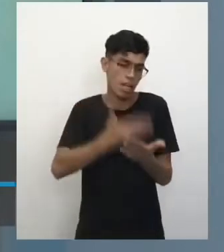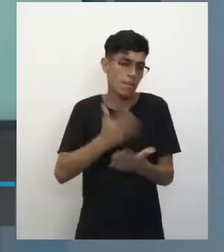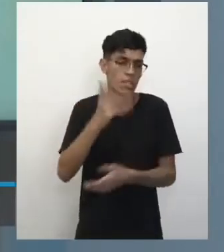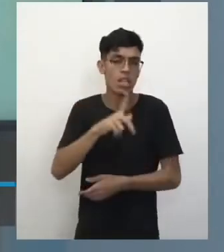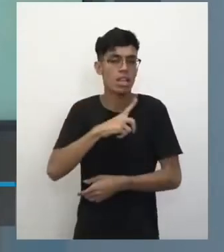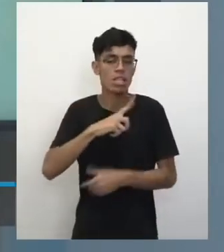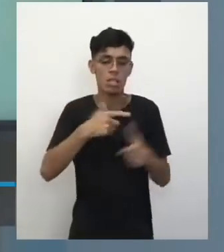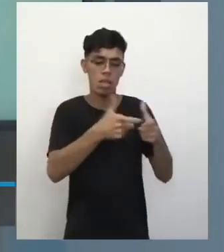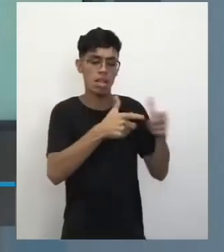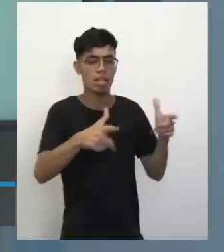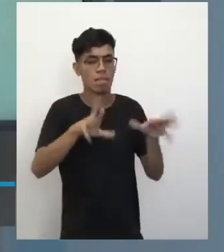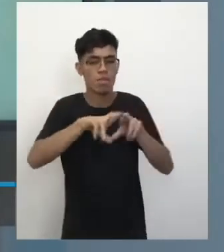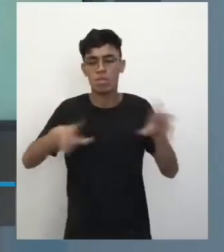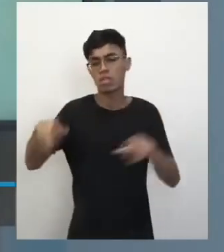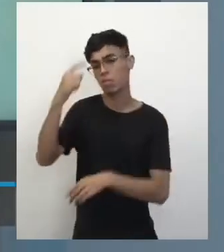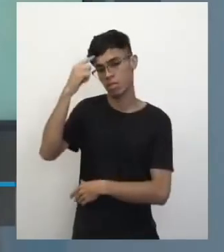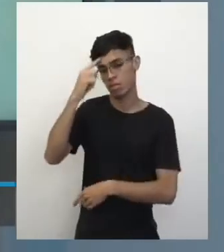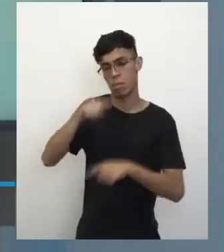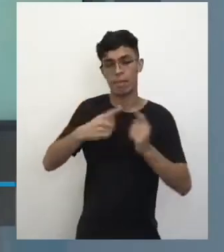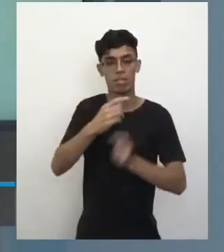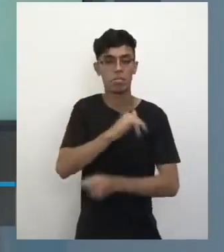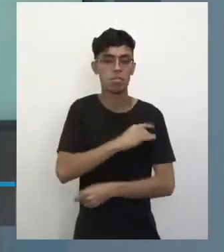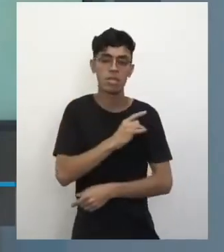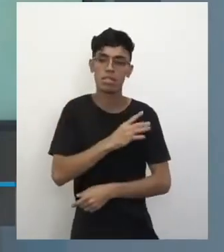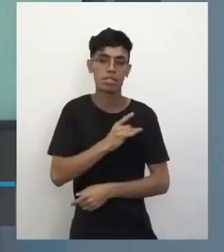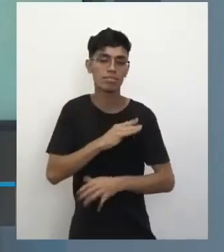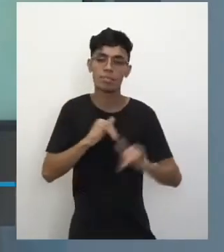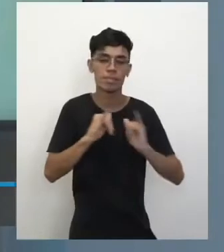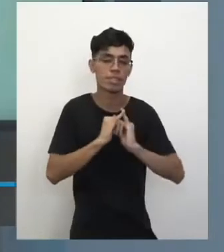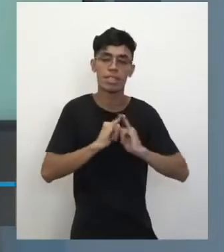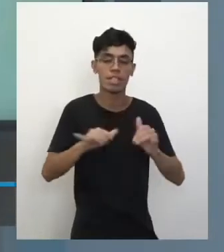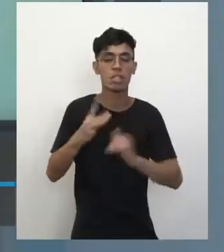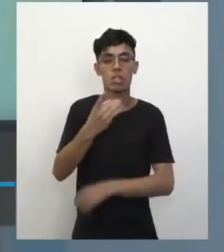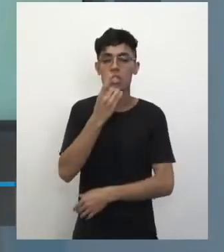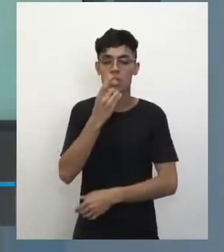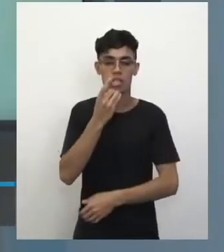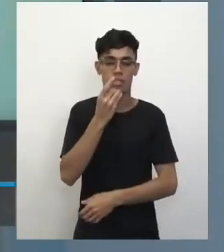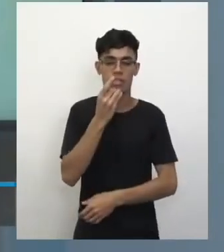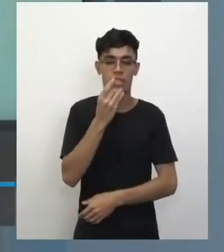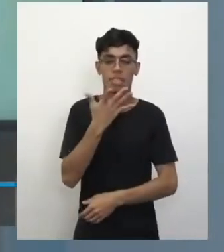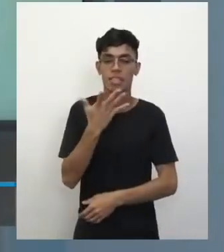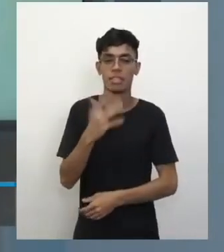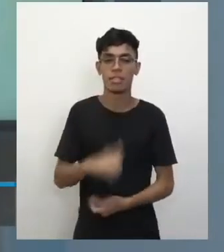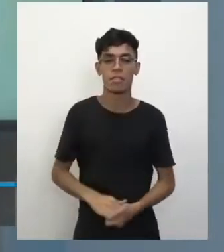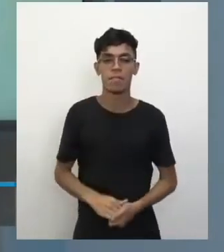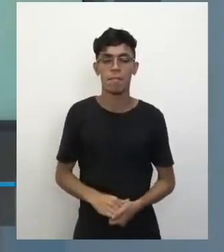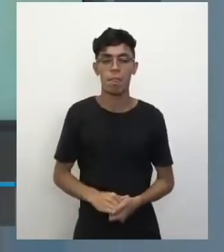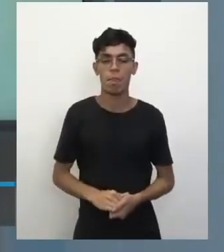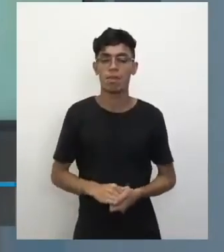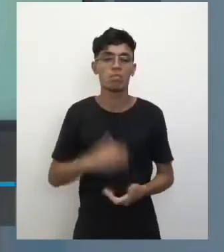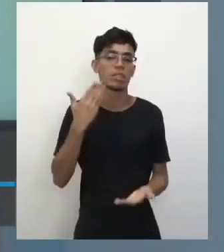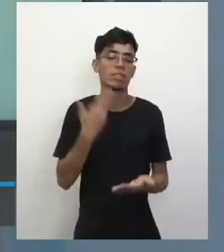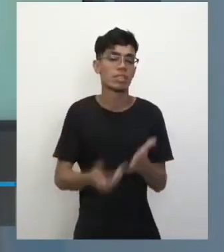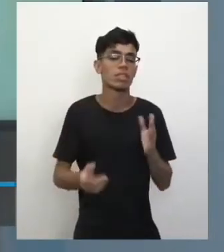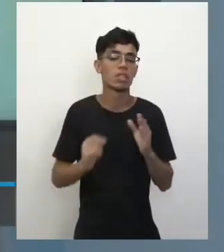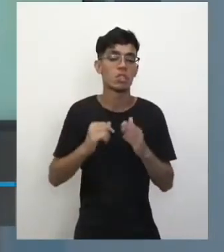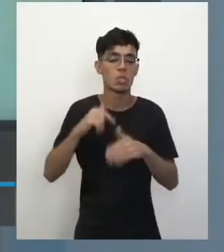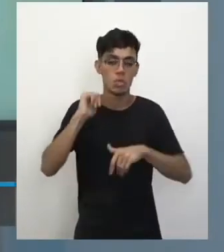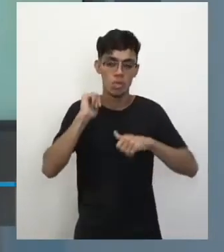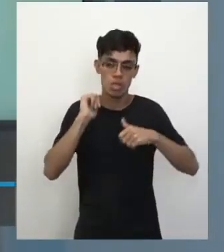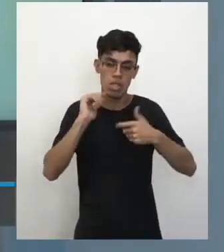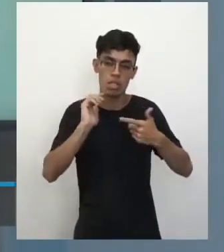que pensavam diferente, mas tinham meio que medo de falar. Tá? E aí o Darwin se viu obrigado, para não perder um trabalho de anos e